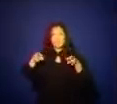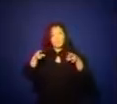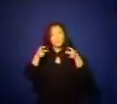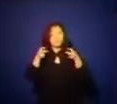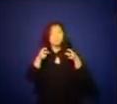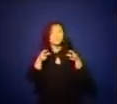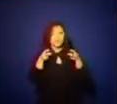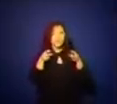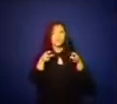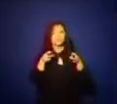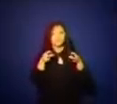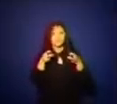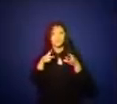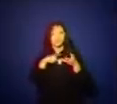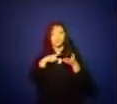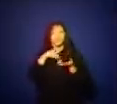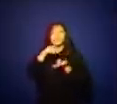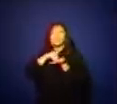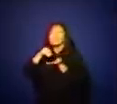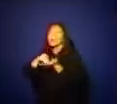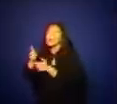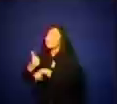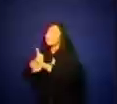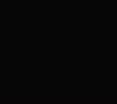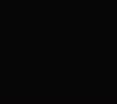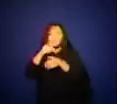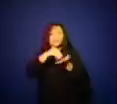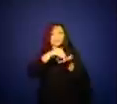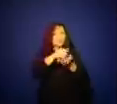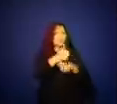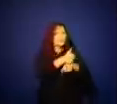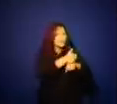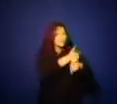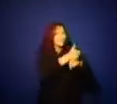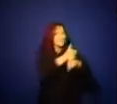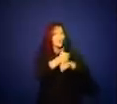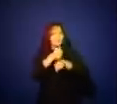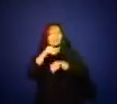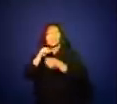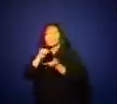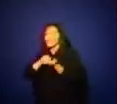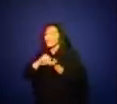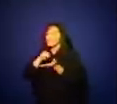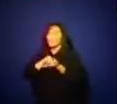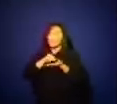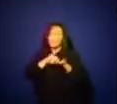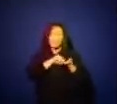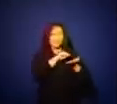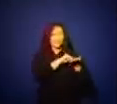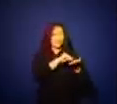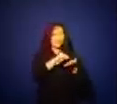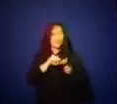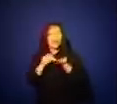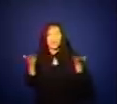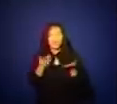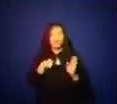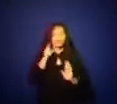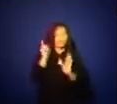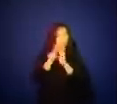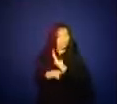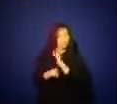dia a dia falta de mão de obra tem um tema de imigração sendo dito E aí passando pela segunda parte da pergunta que é bom